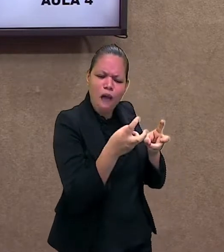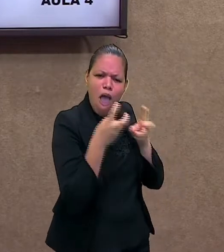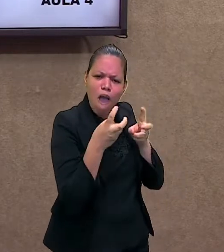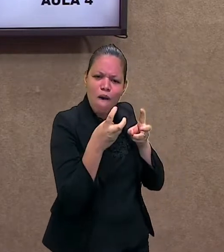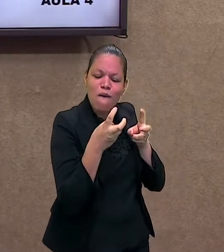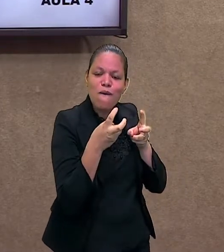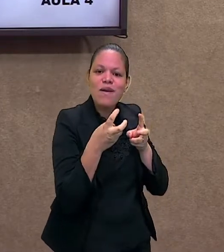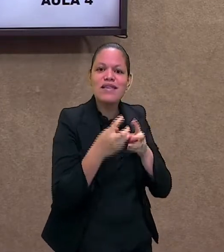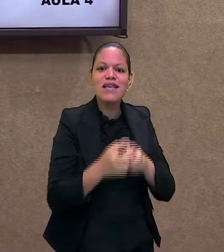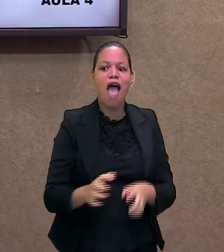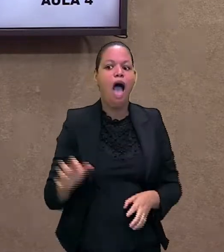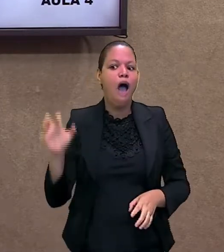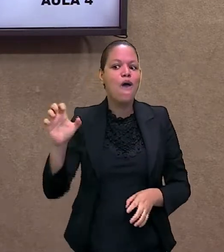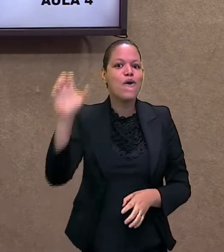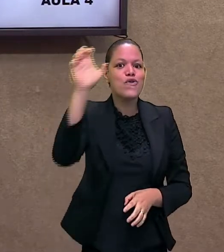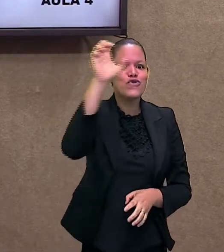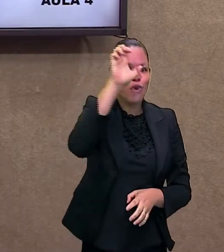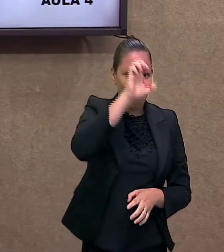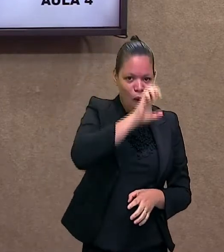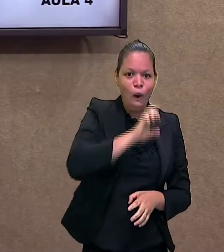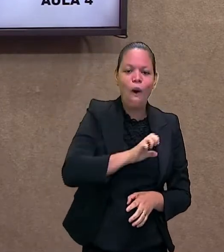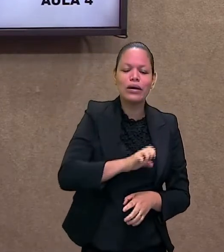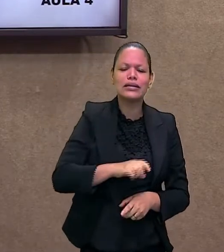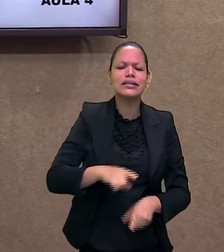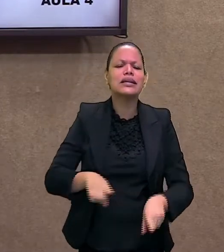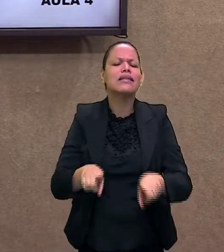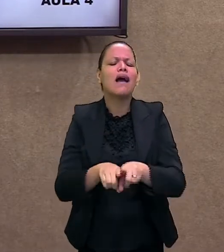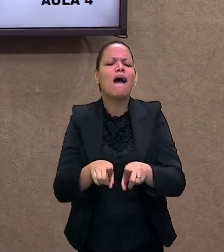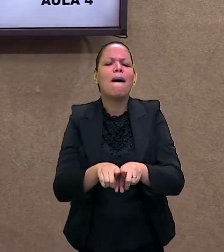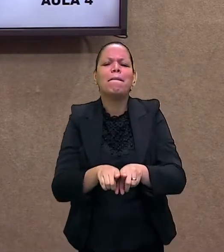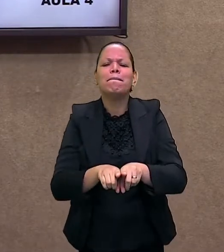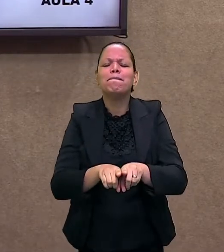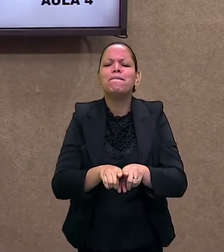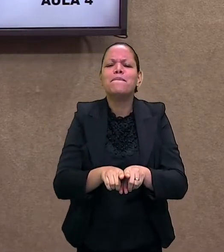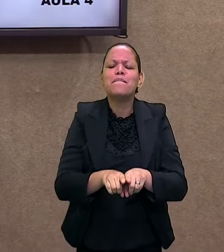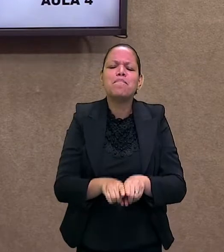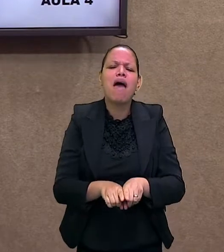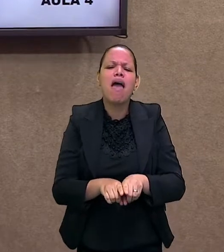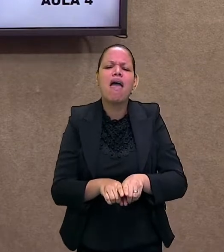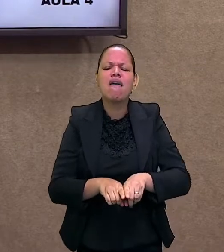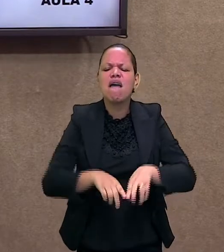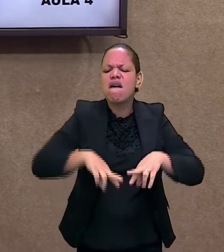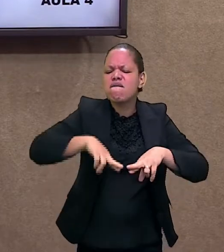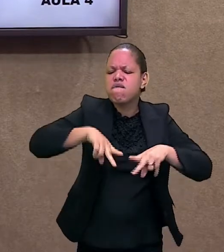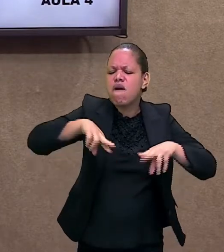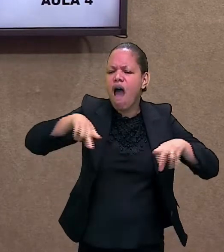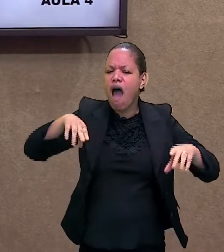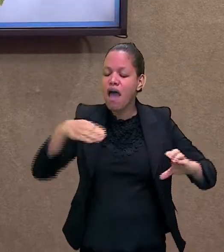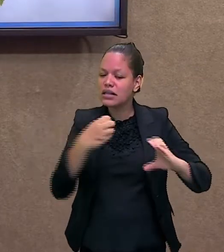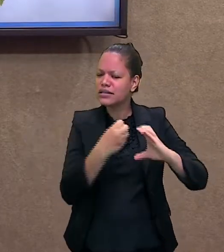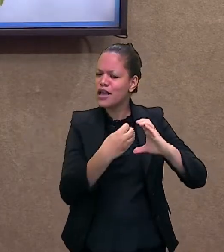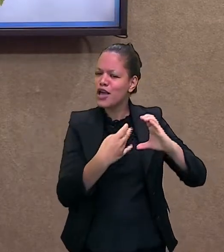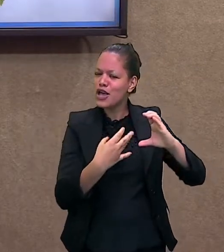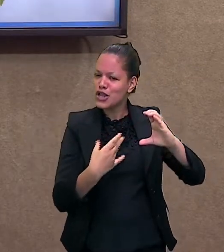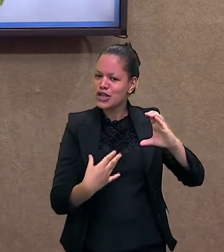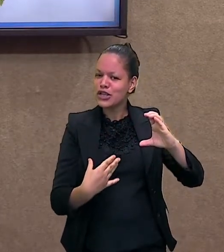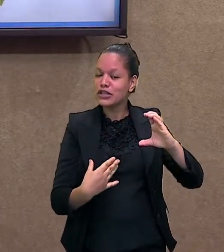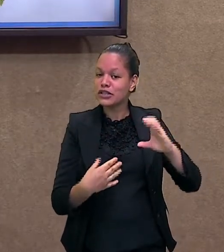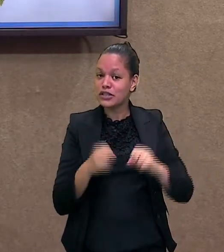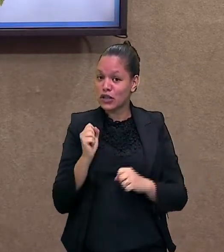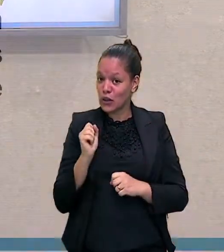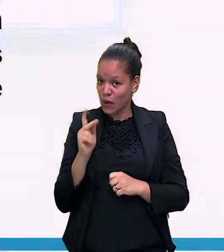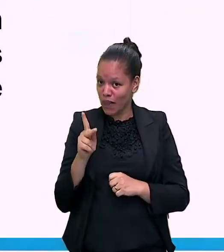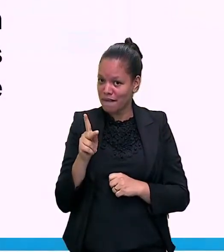as regiões e alguns elementos que compõem a particularidade de cada uma delas.